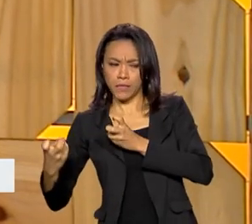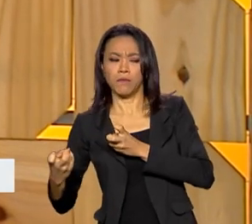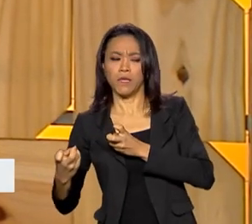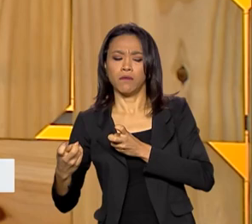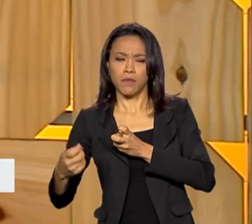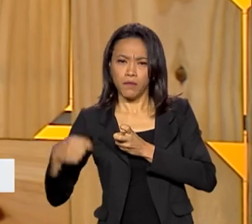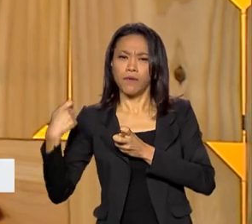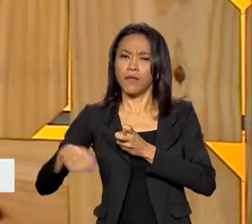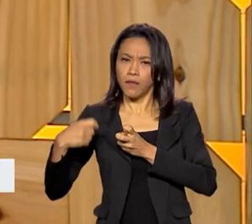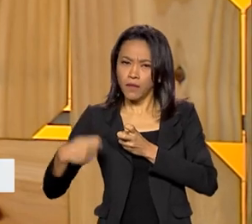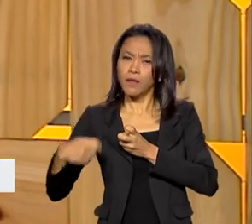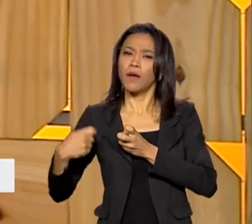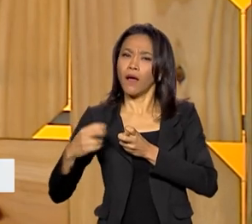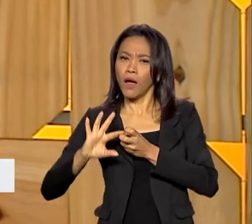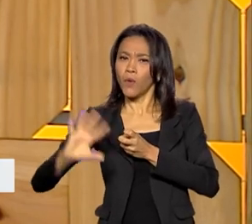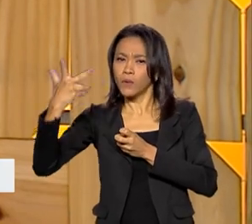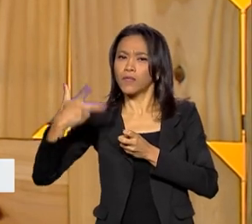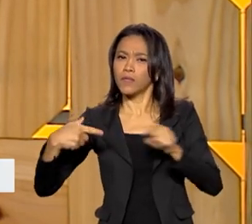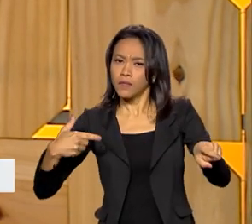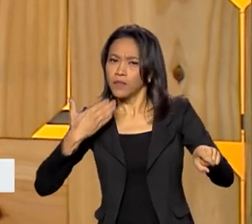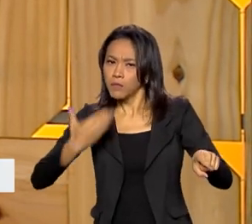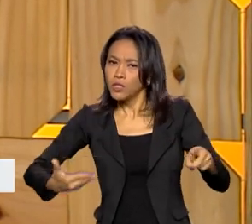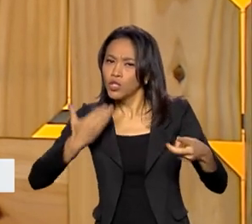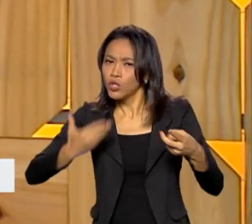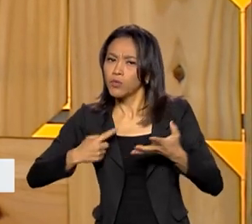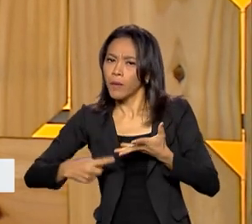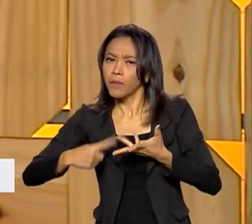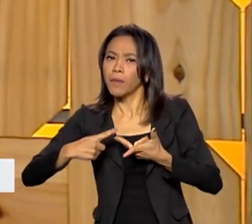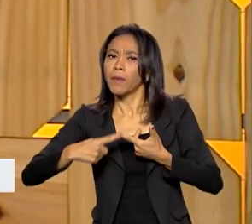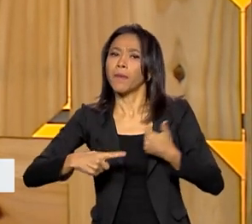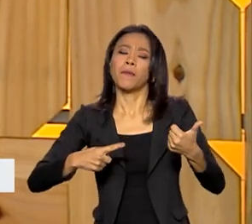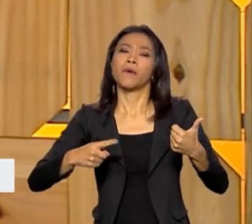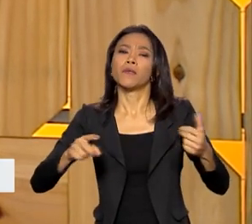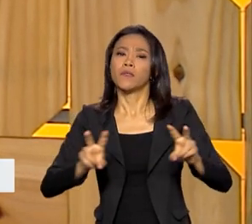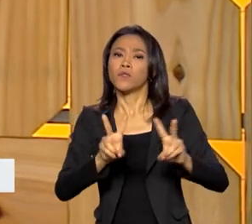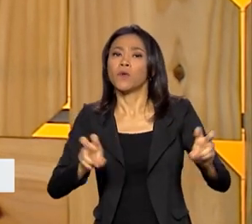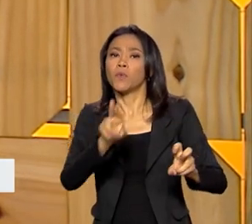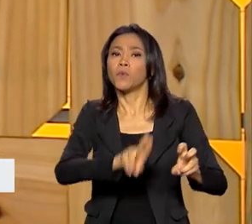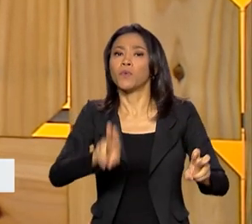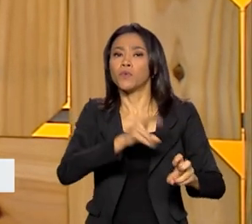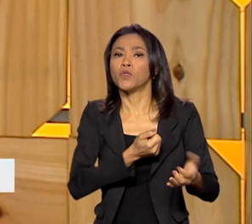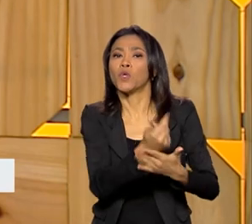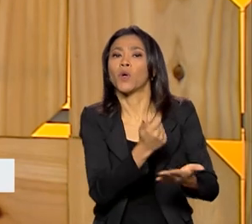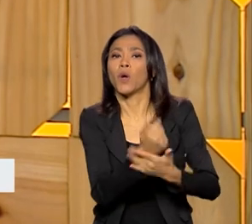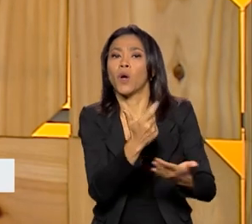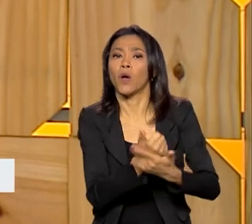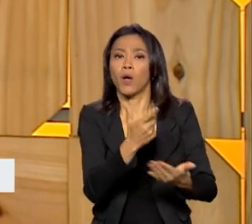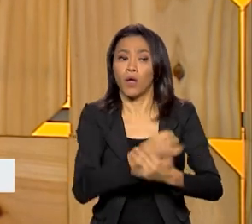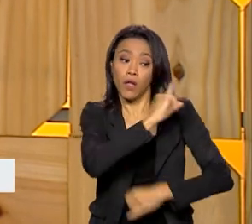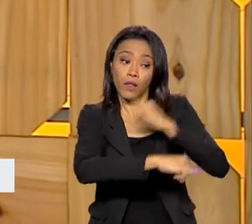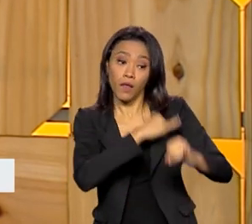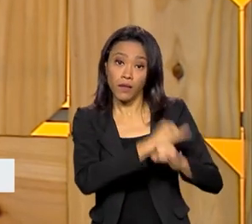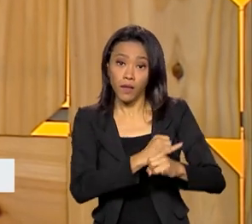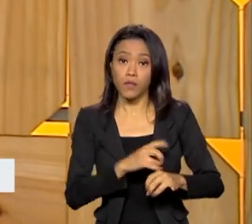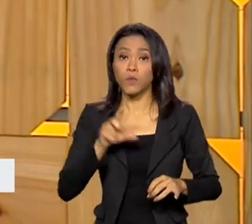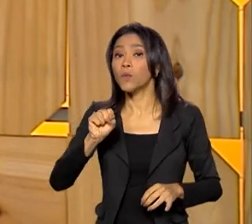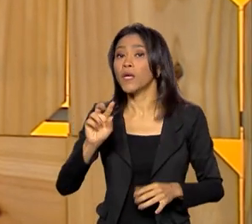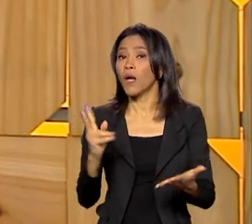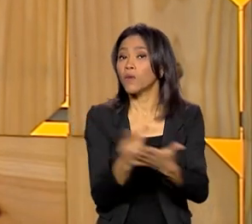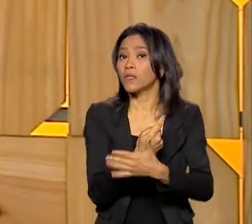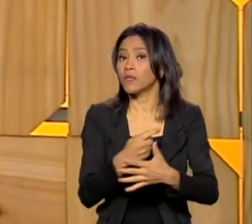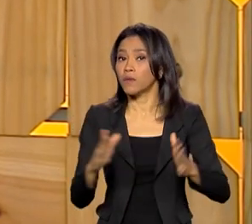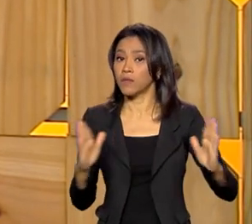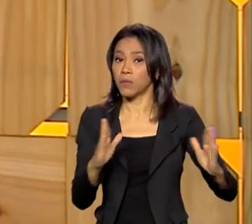os Correios já vinham se preparando para atender a essa demanda nacional e internacional. O que aconteceu com a pandemia é